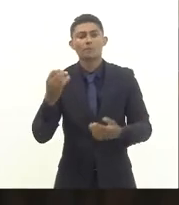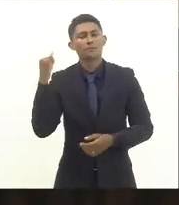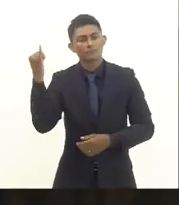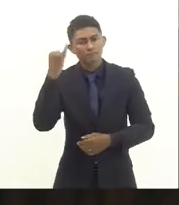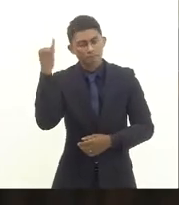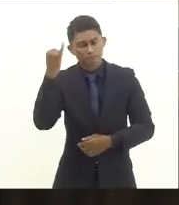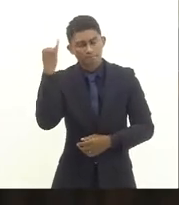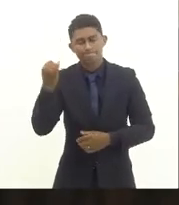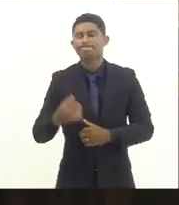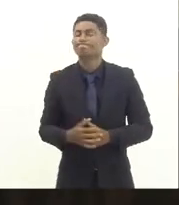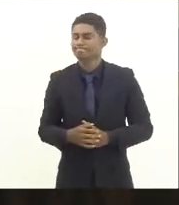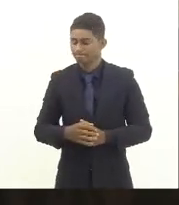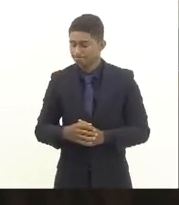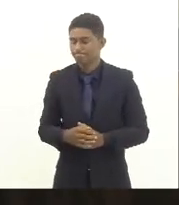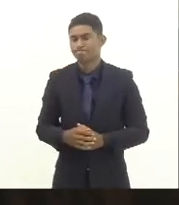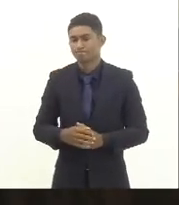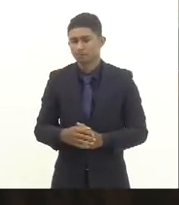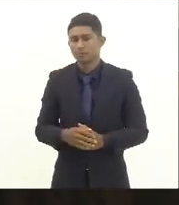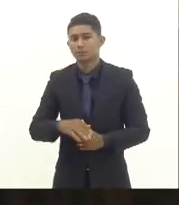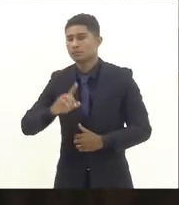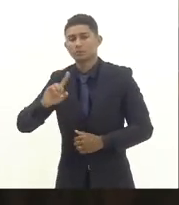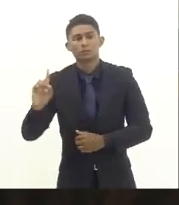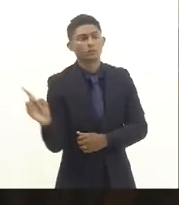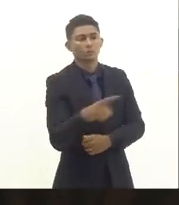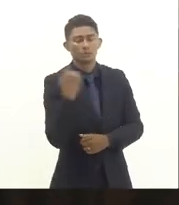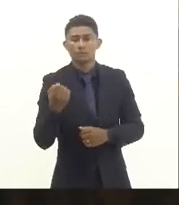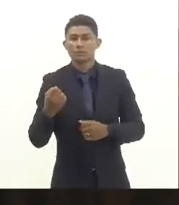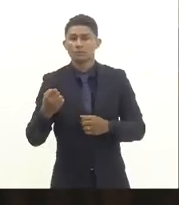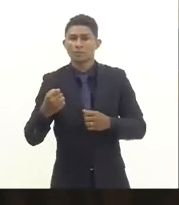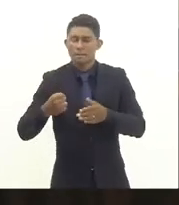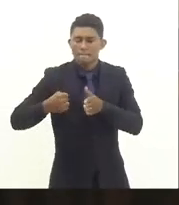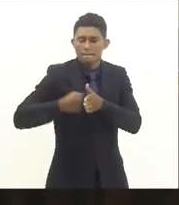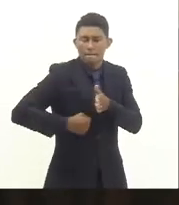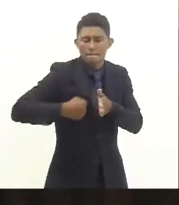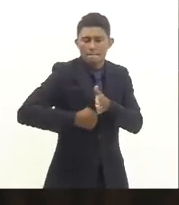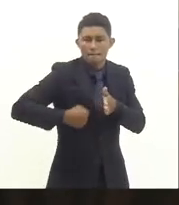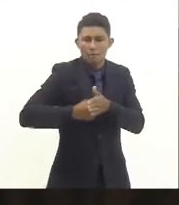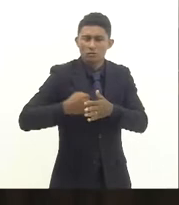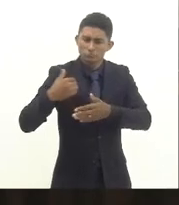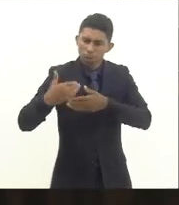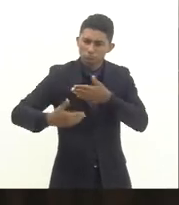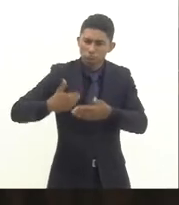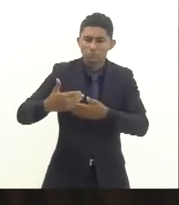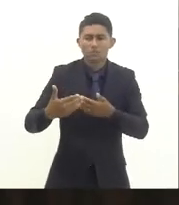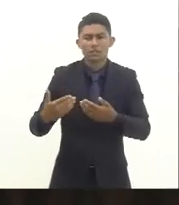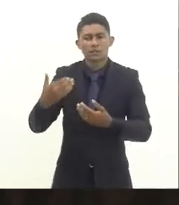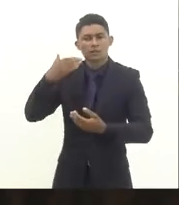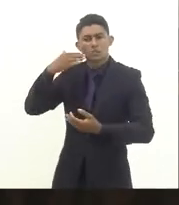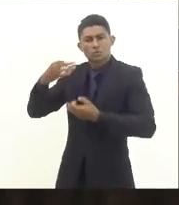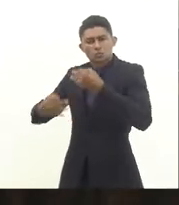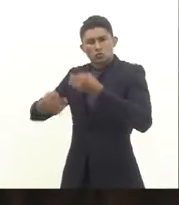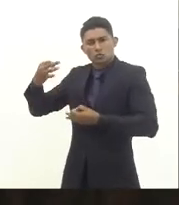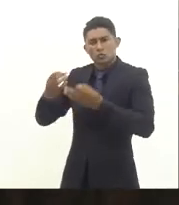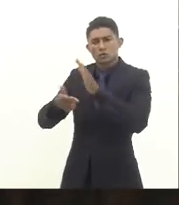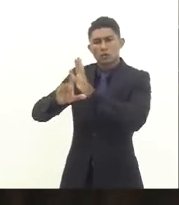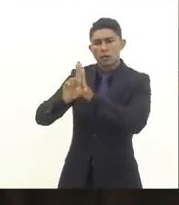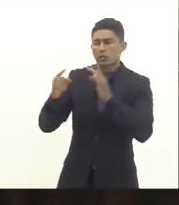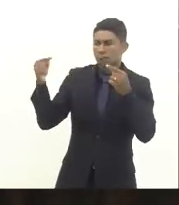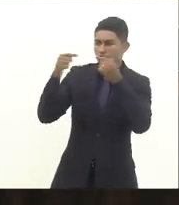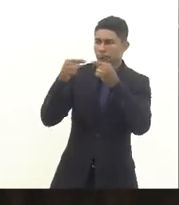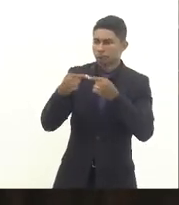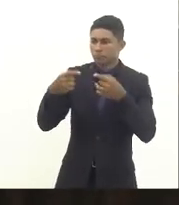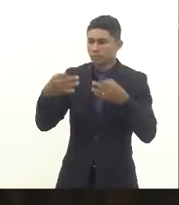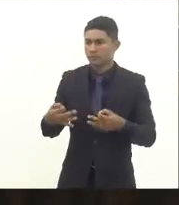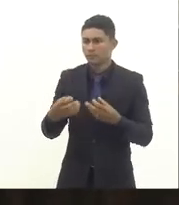mesmo vamos construir as saídas juridicamente perfeitas para que a gente possa resolver o problema dos